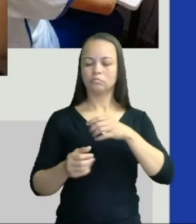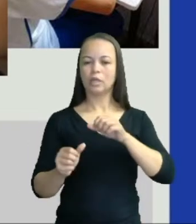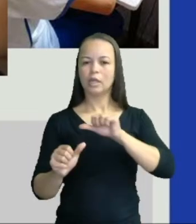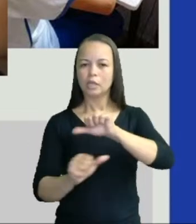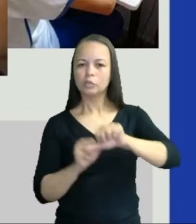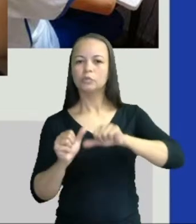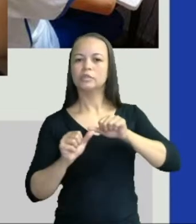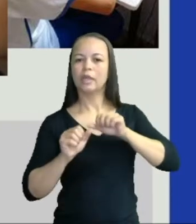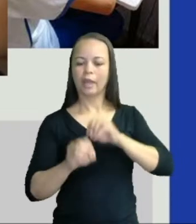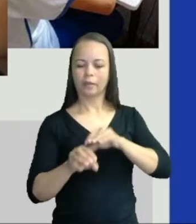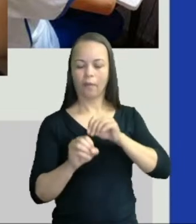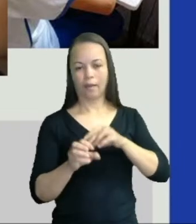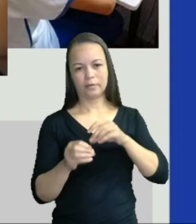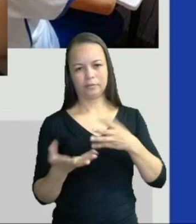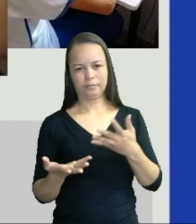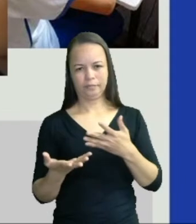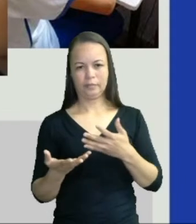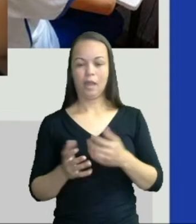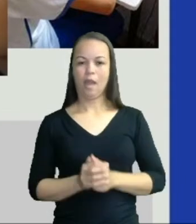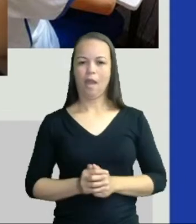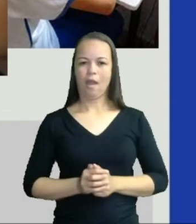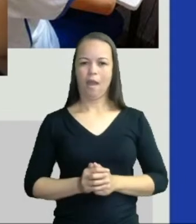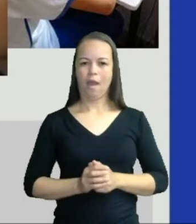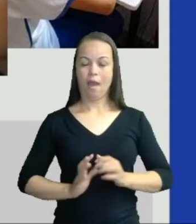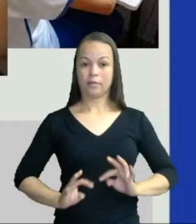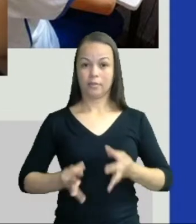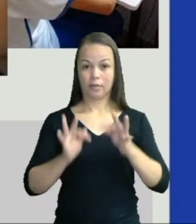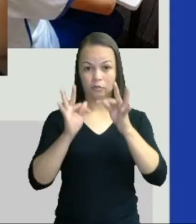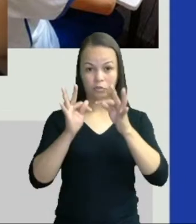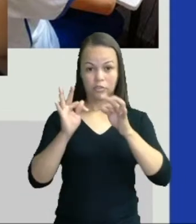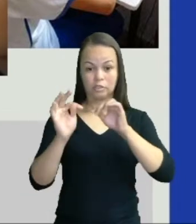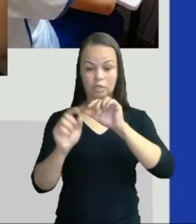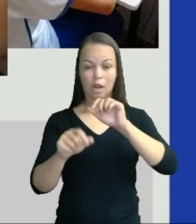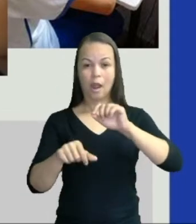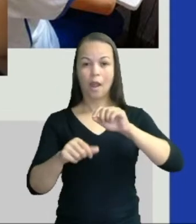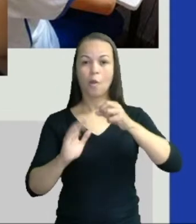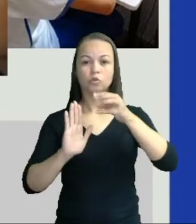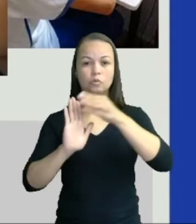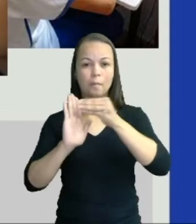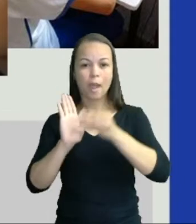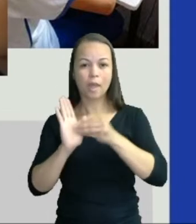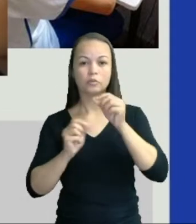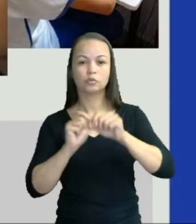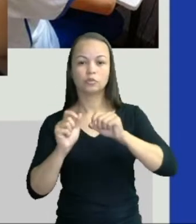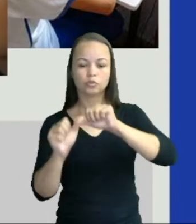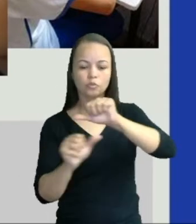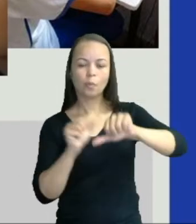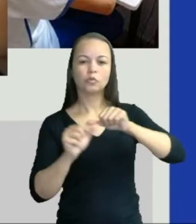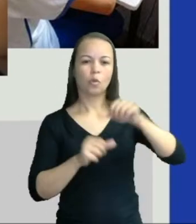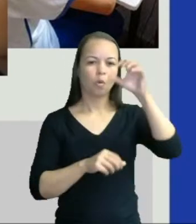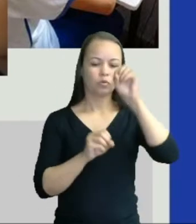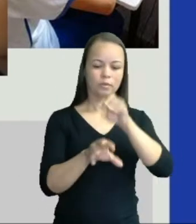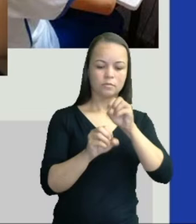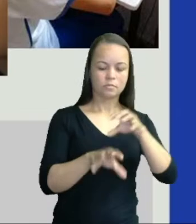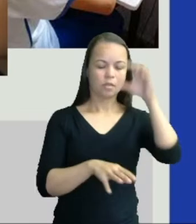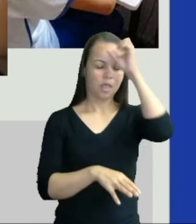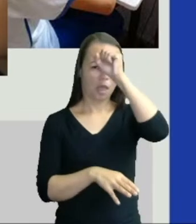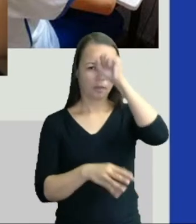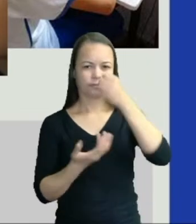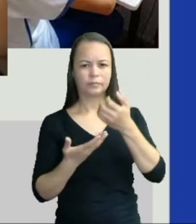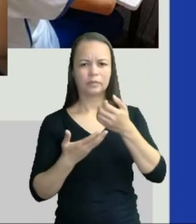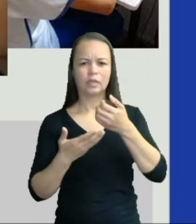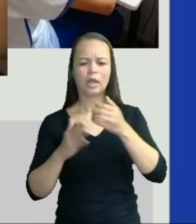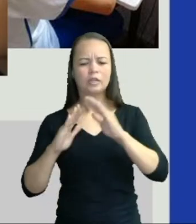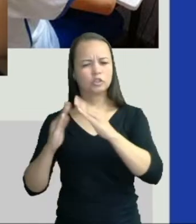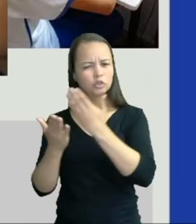apresentar outros meios para que as crianças também aprendam, tá certo? Aí, agora, a gente vai falar sobre